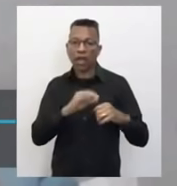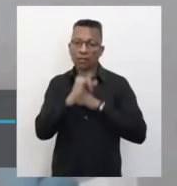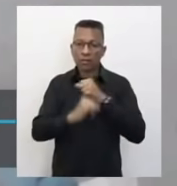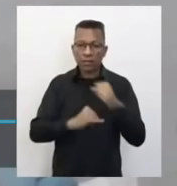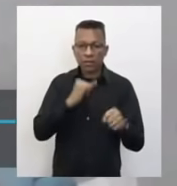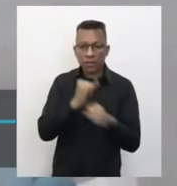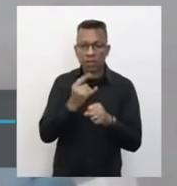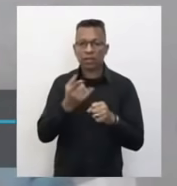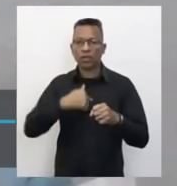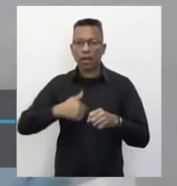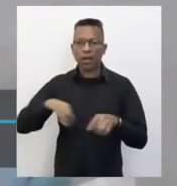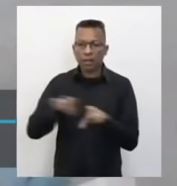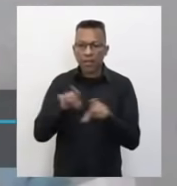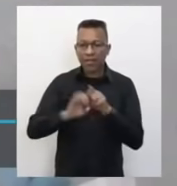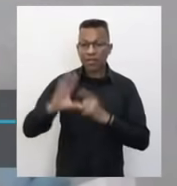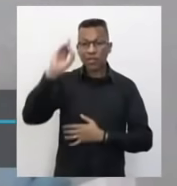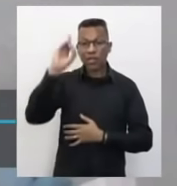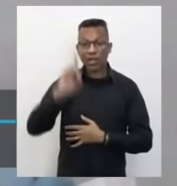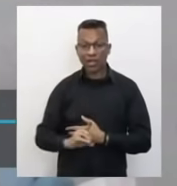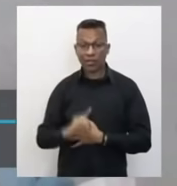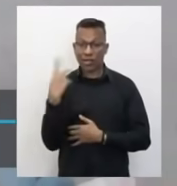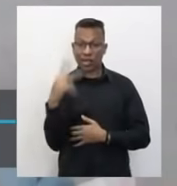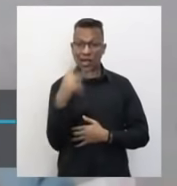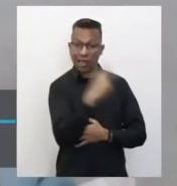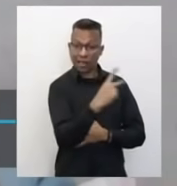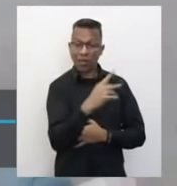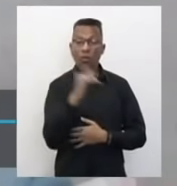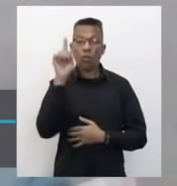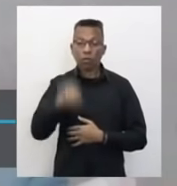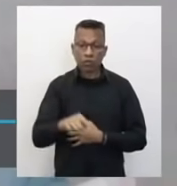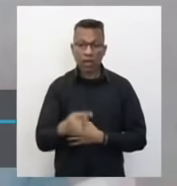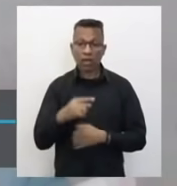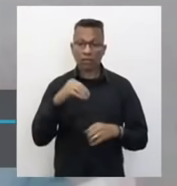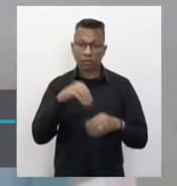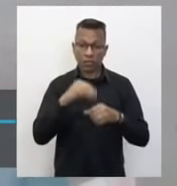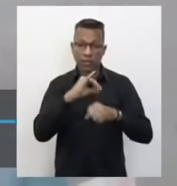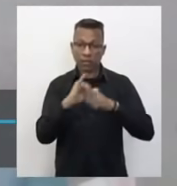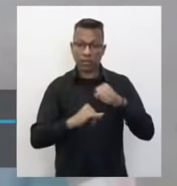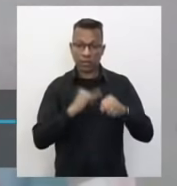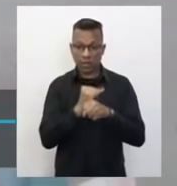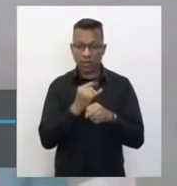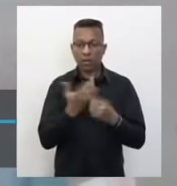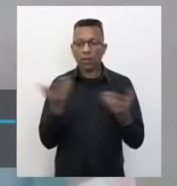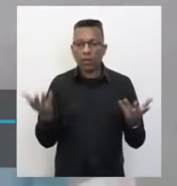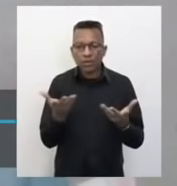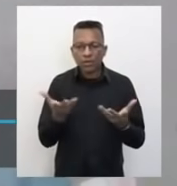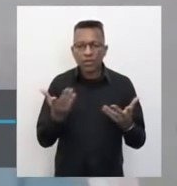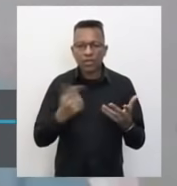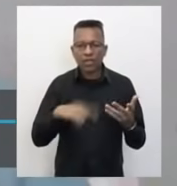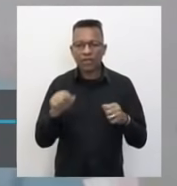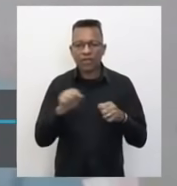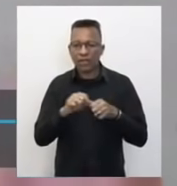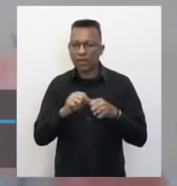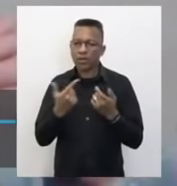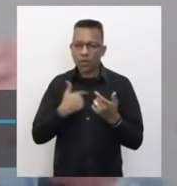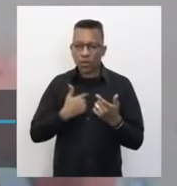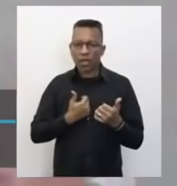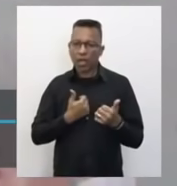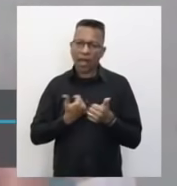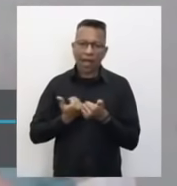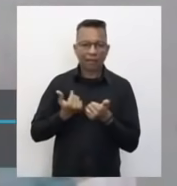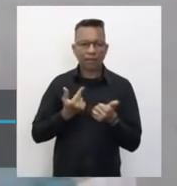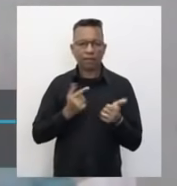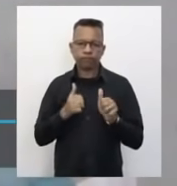o seu direito dentro da internet. Como tudo que nós fazemos ali, ele tem rastros, se